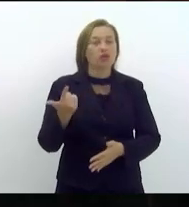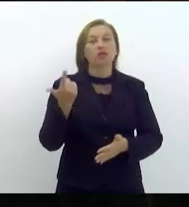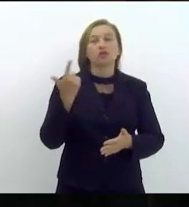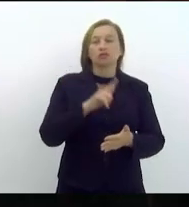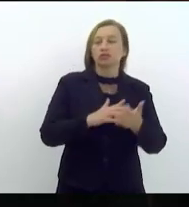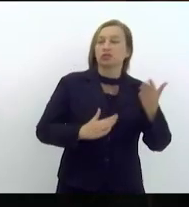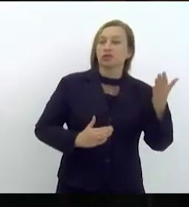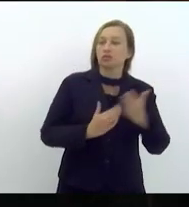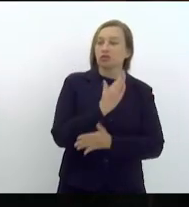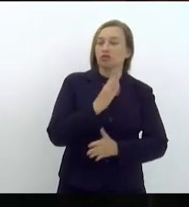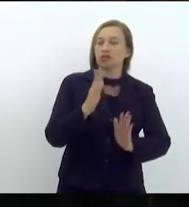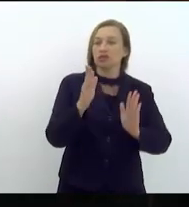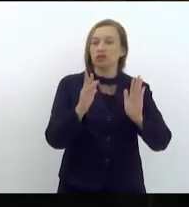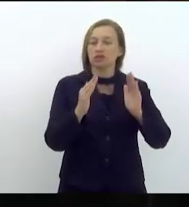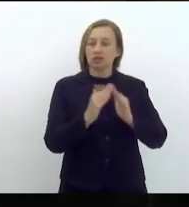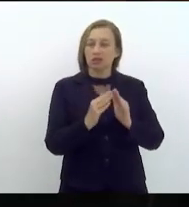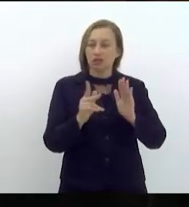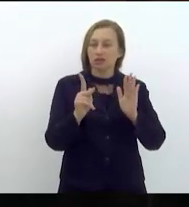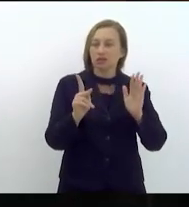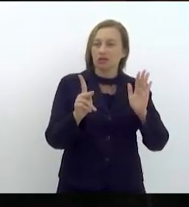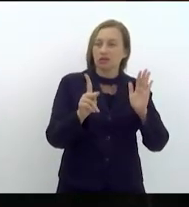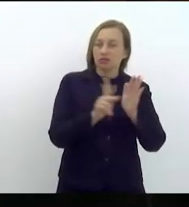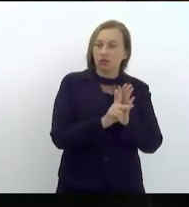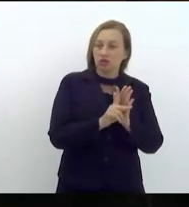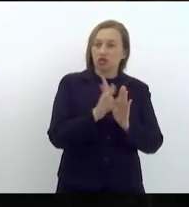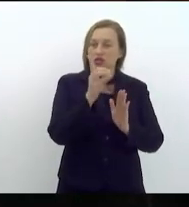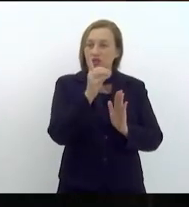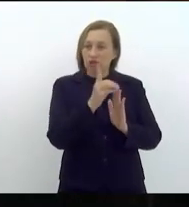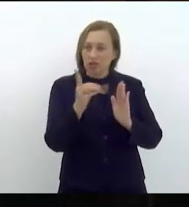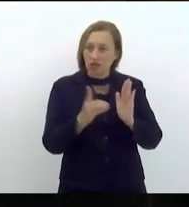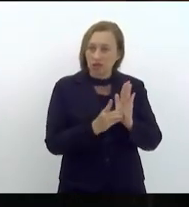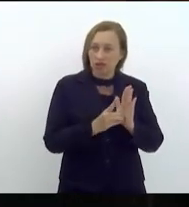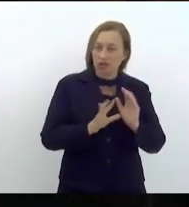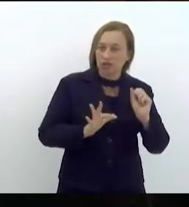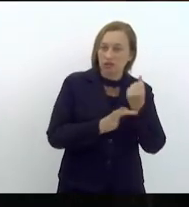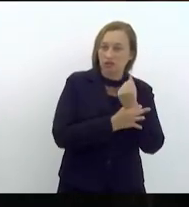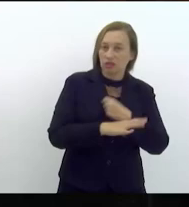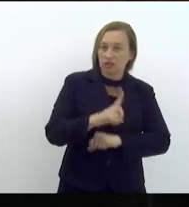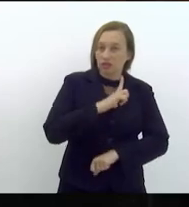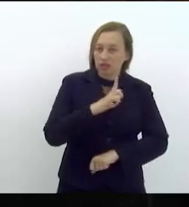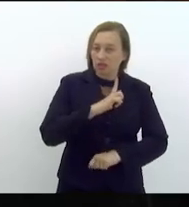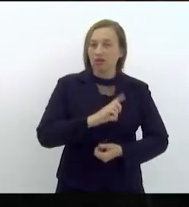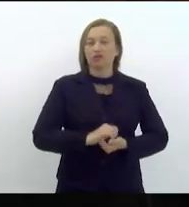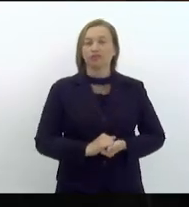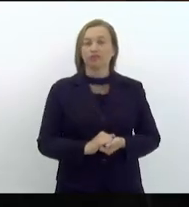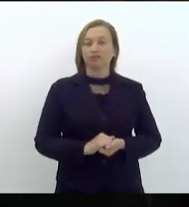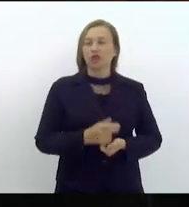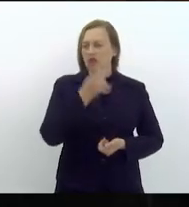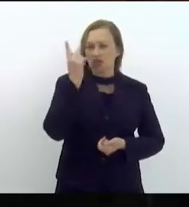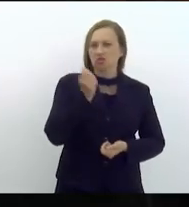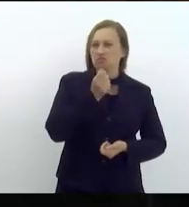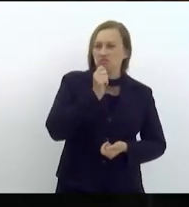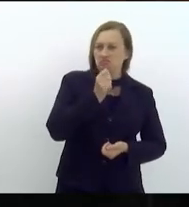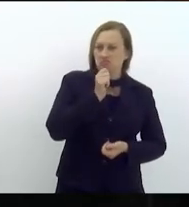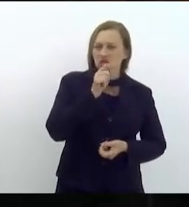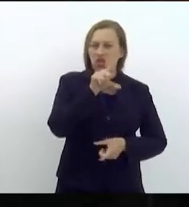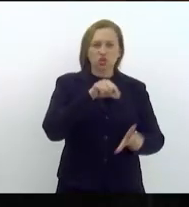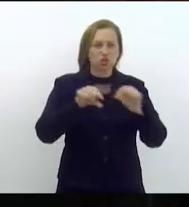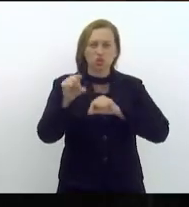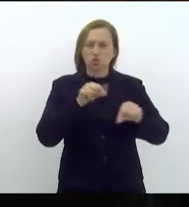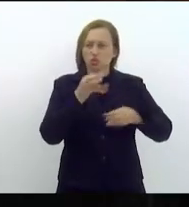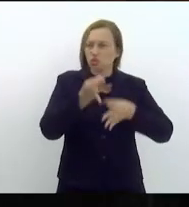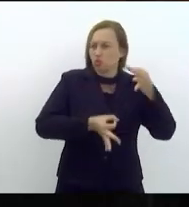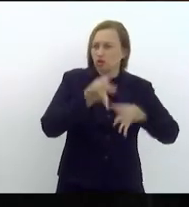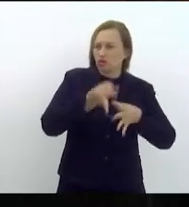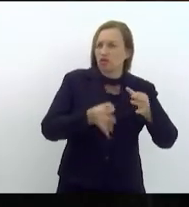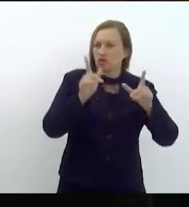esse meu projeto de decreto legislativo que garante essa segurança que garante que nenhuma decisão judicial diferente do que